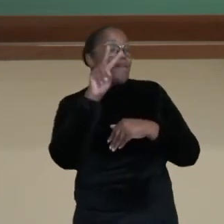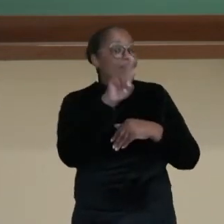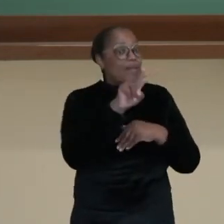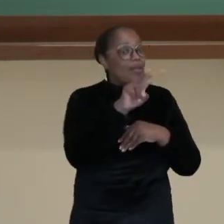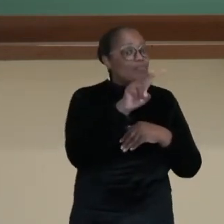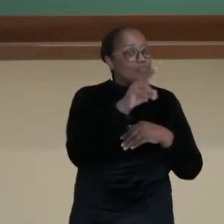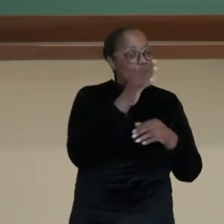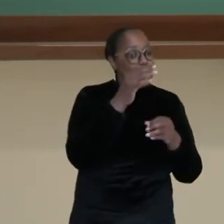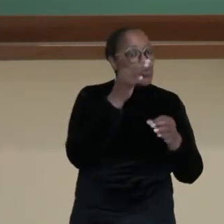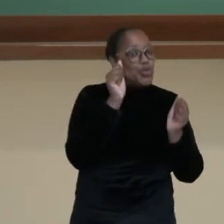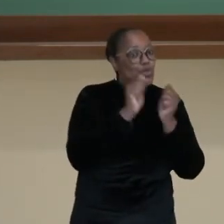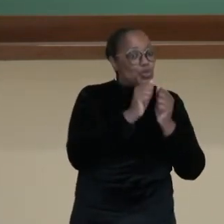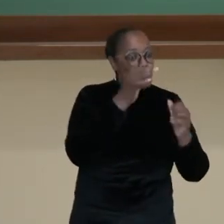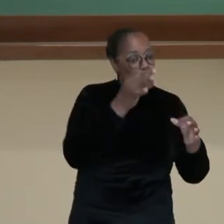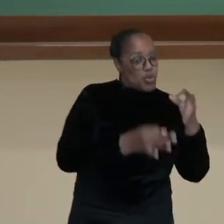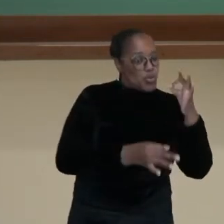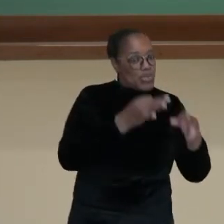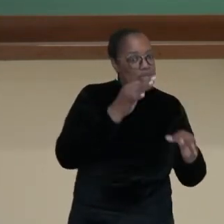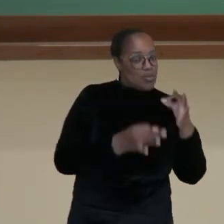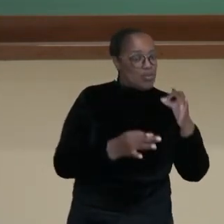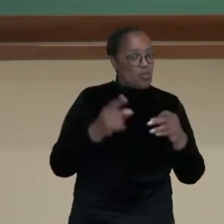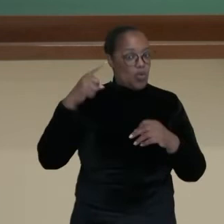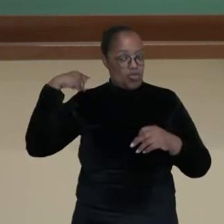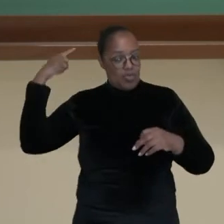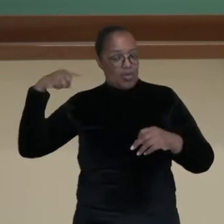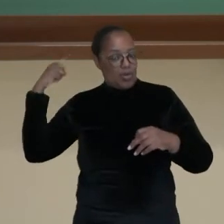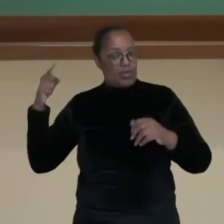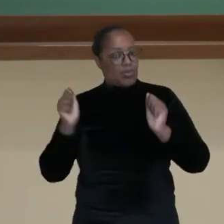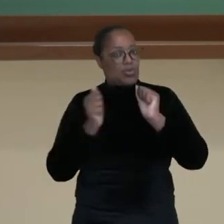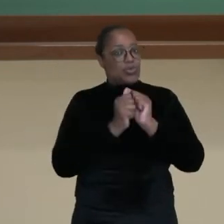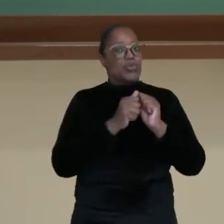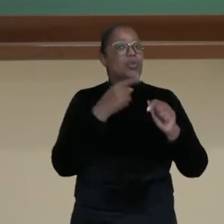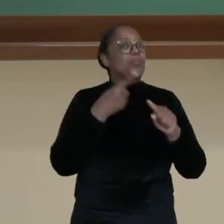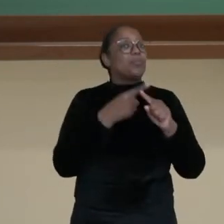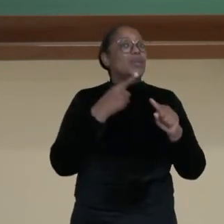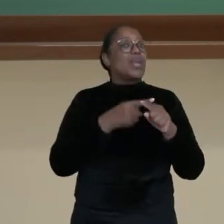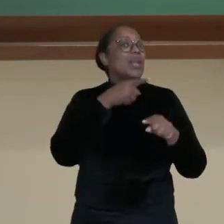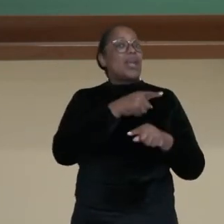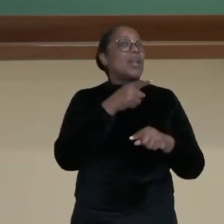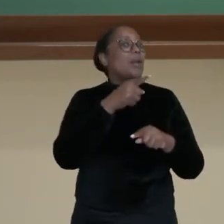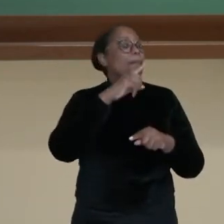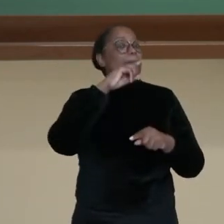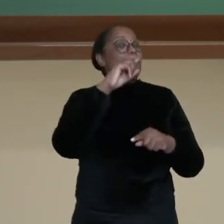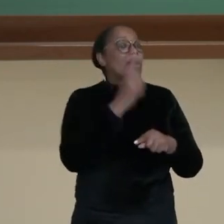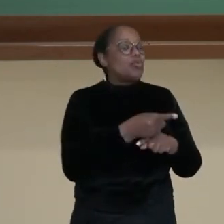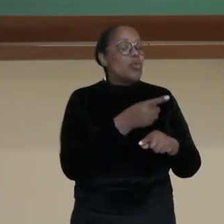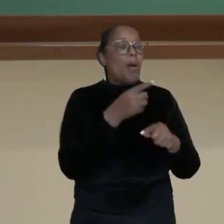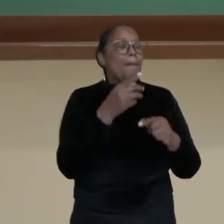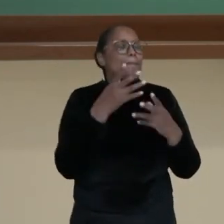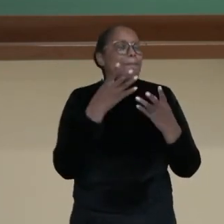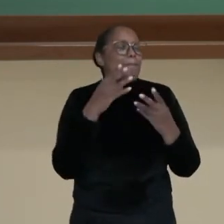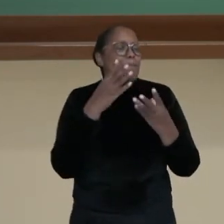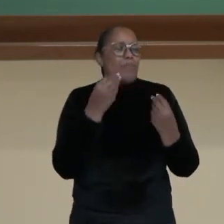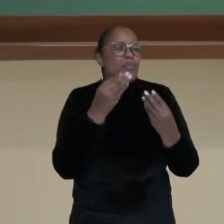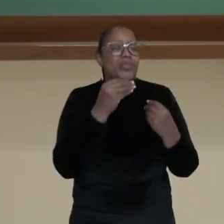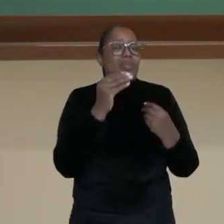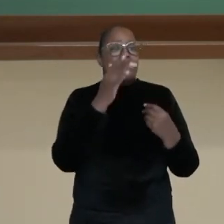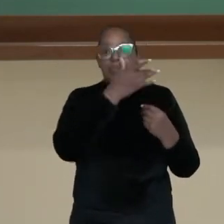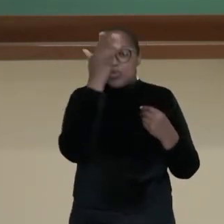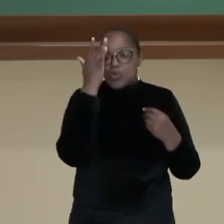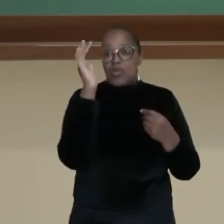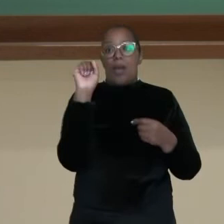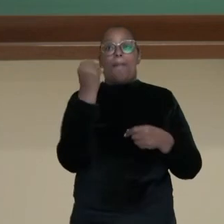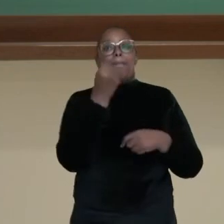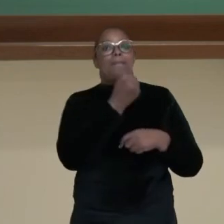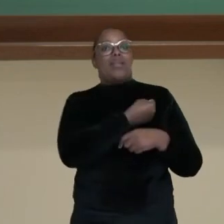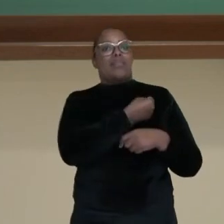do Eichmann, que foi um cara que operou, né, o genocídio de milhares de pessoas. E quando ele chegou, ele